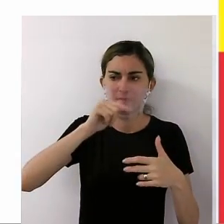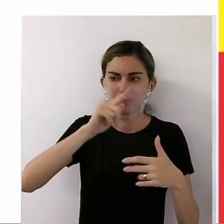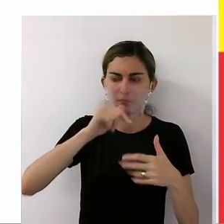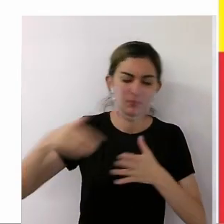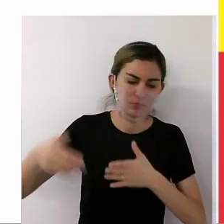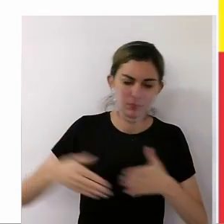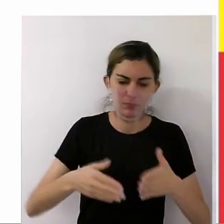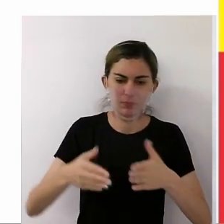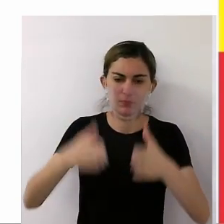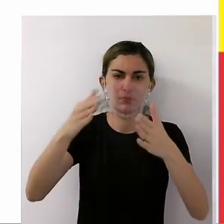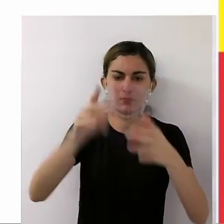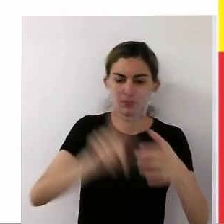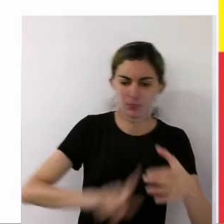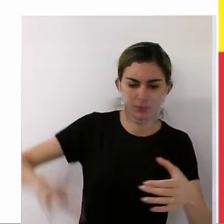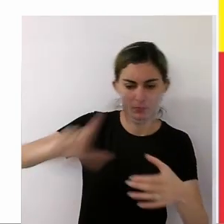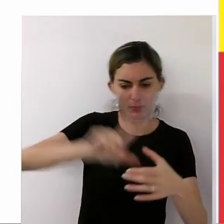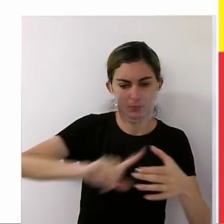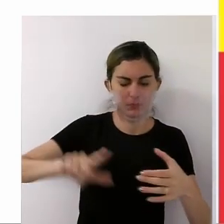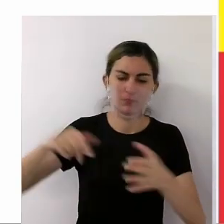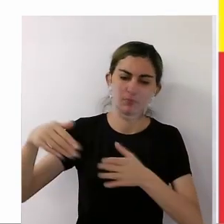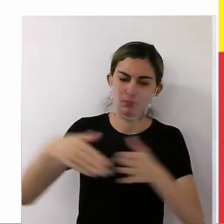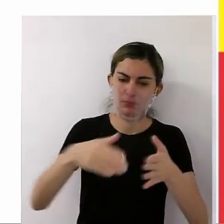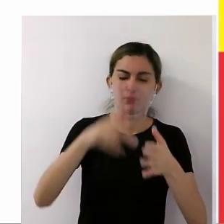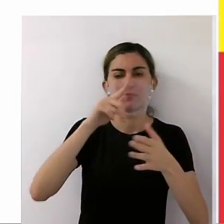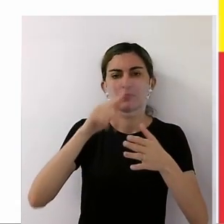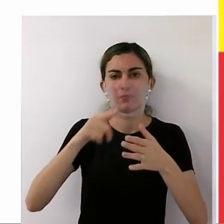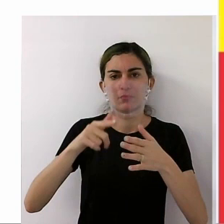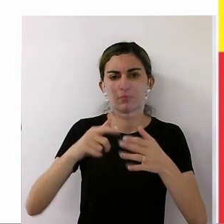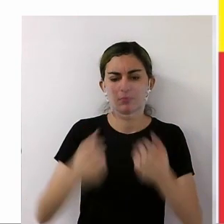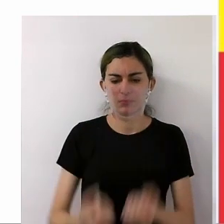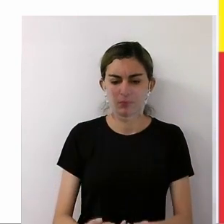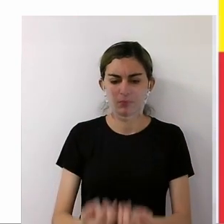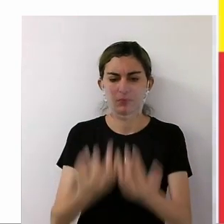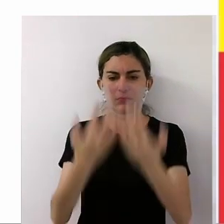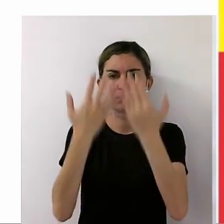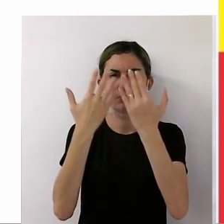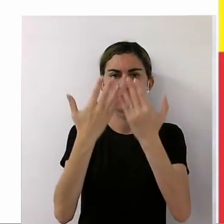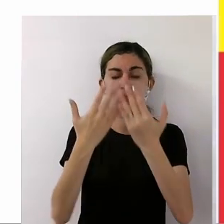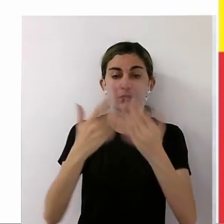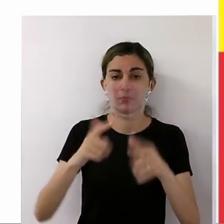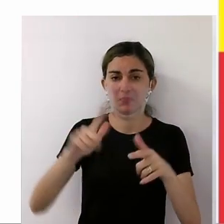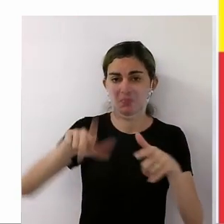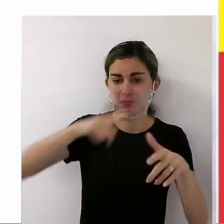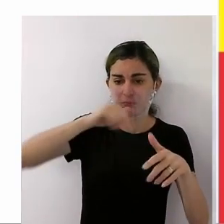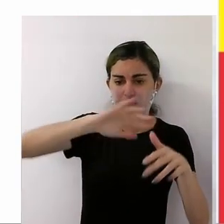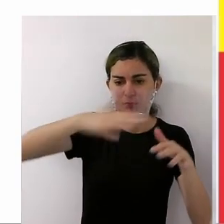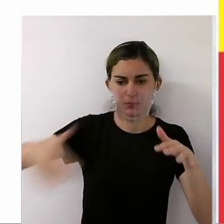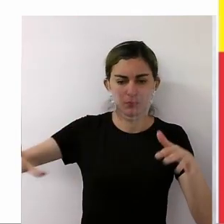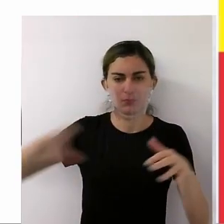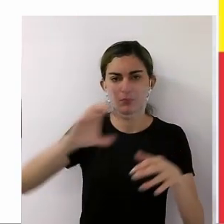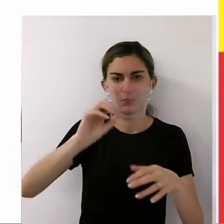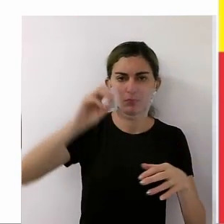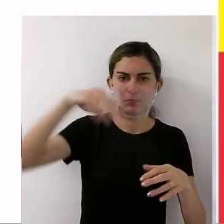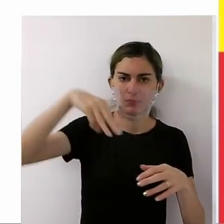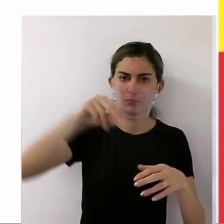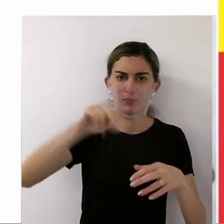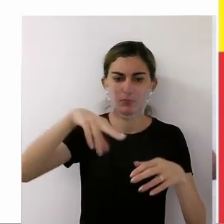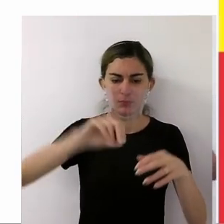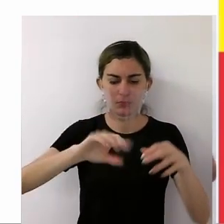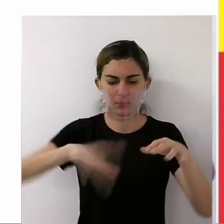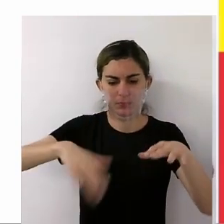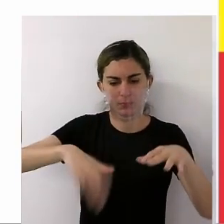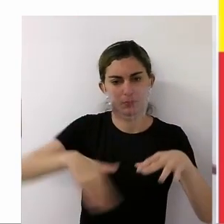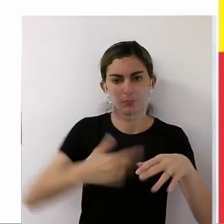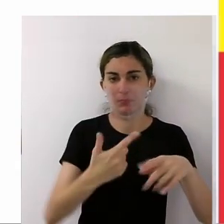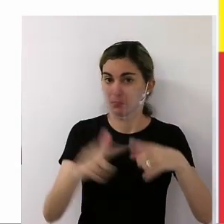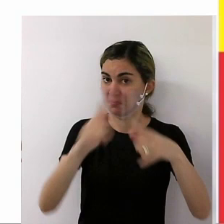de rios, lagos, córregos, nascentes, além de marés e oceanos. Trata-se